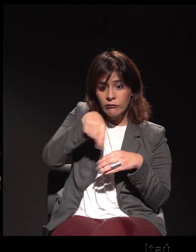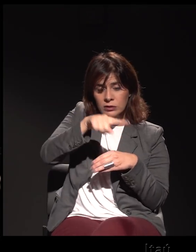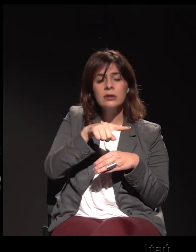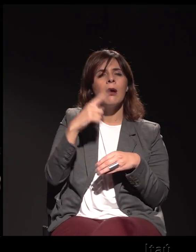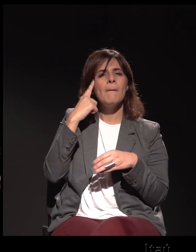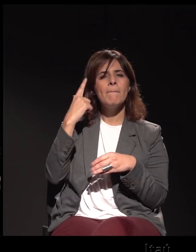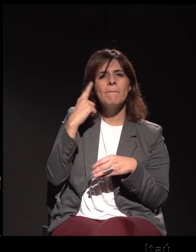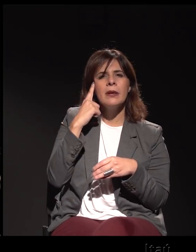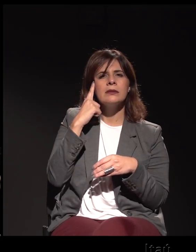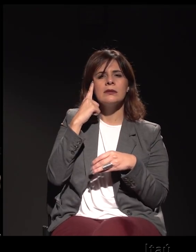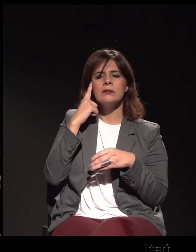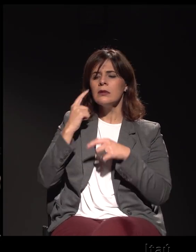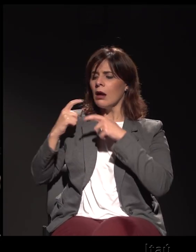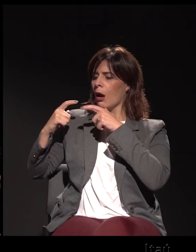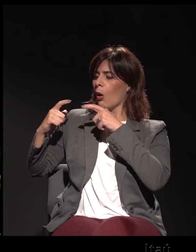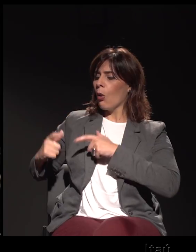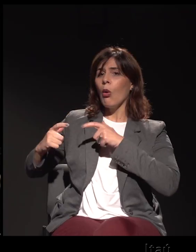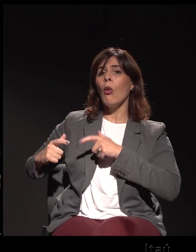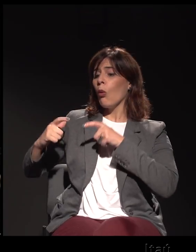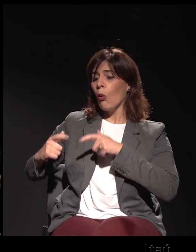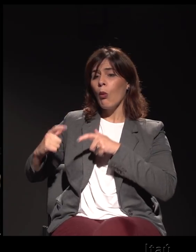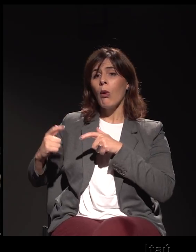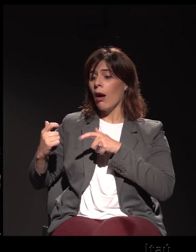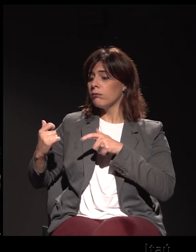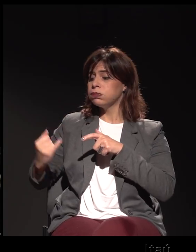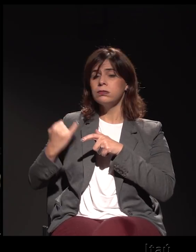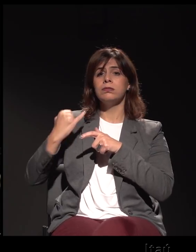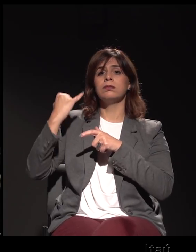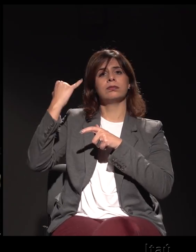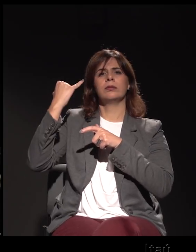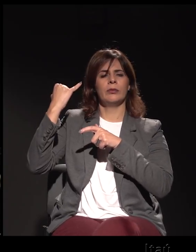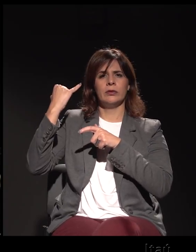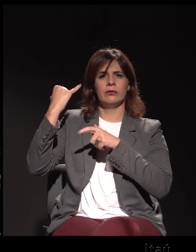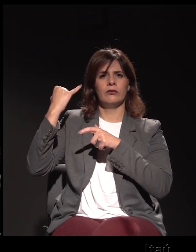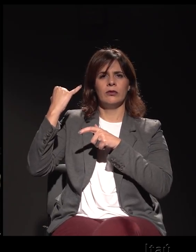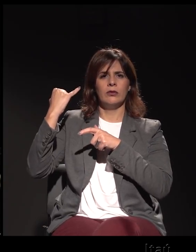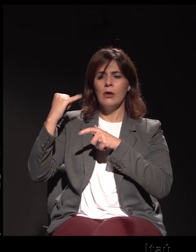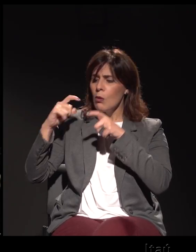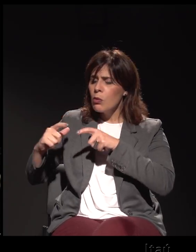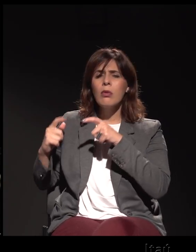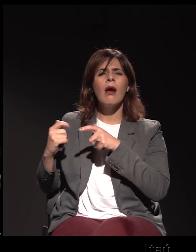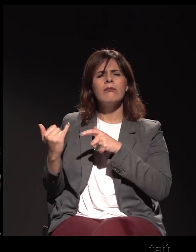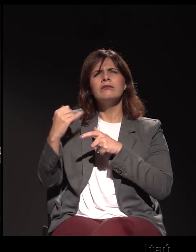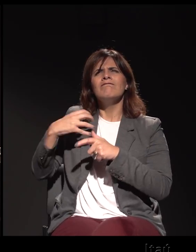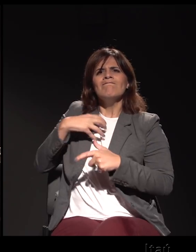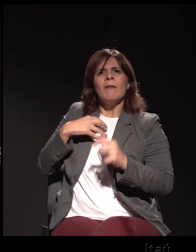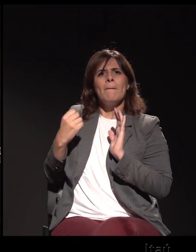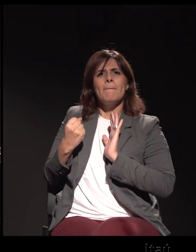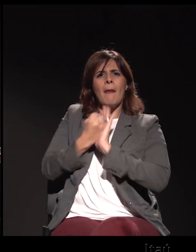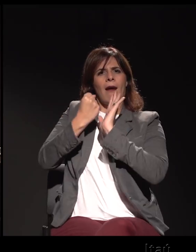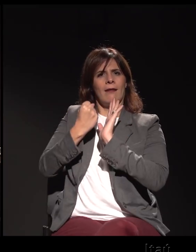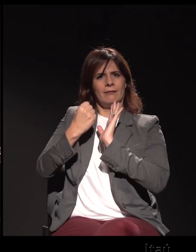localizasse, fizesse um território da onde foi importante a convivência dele na cidade. E